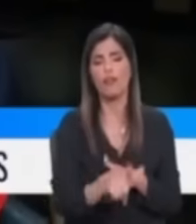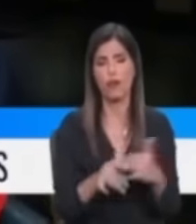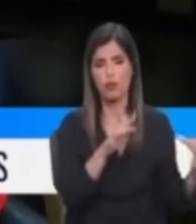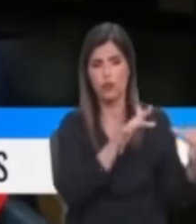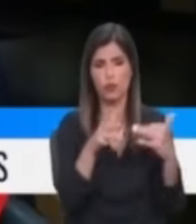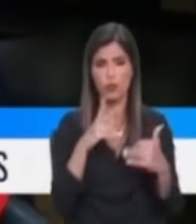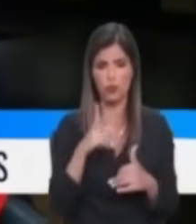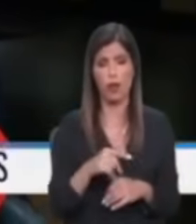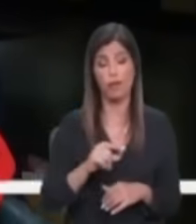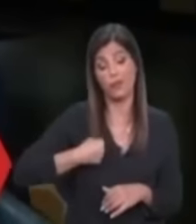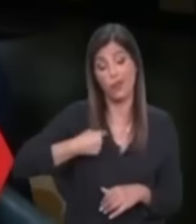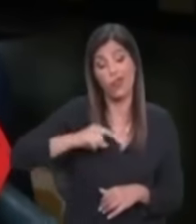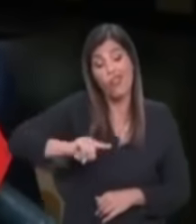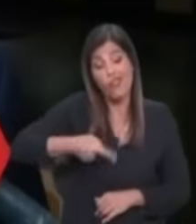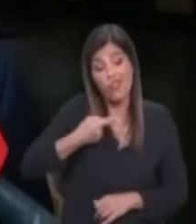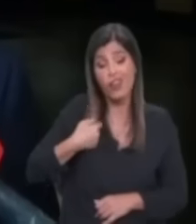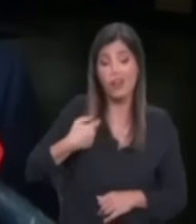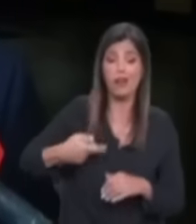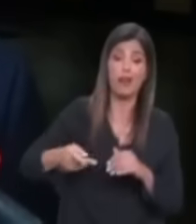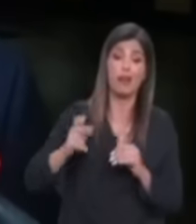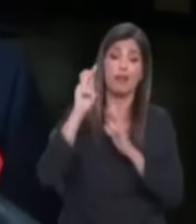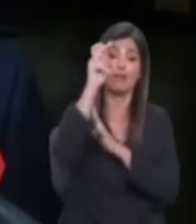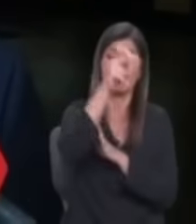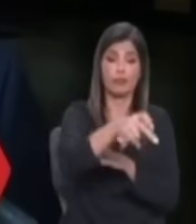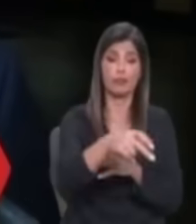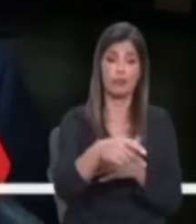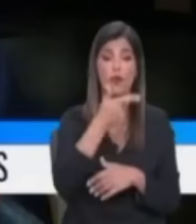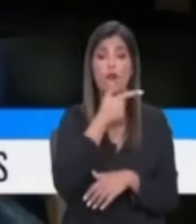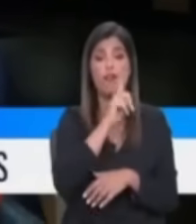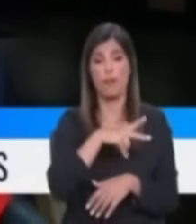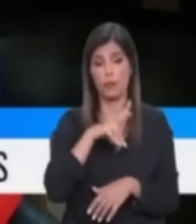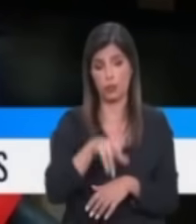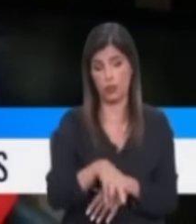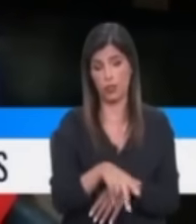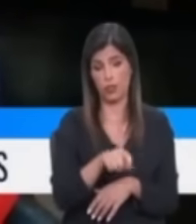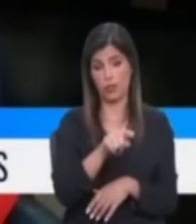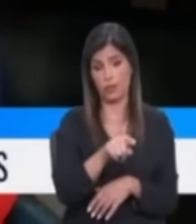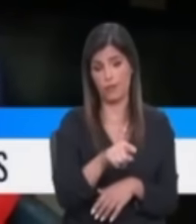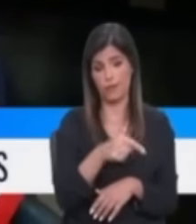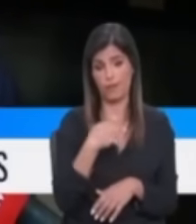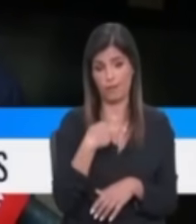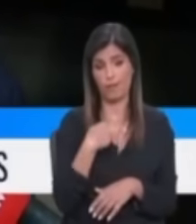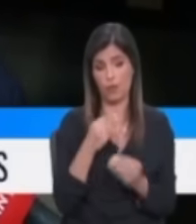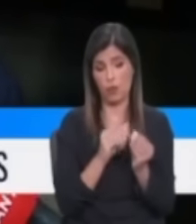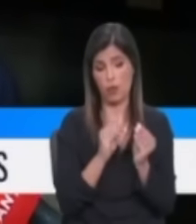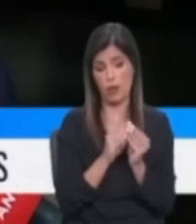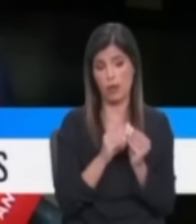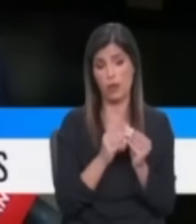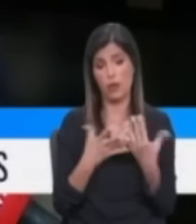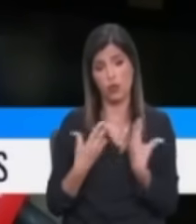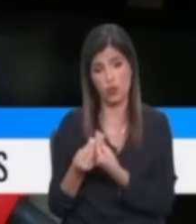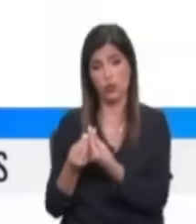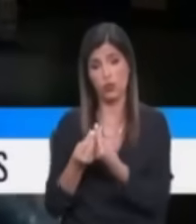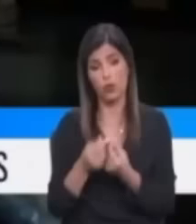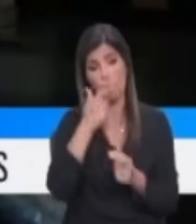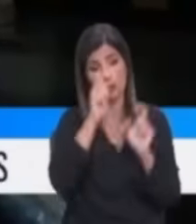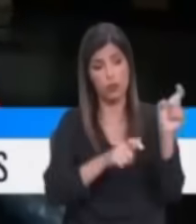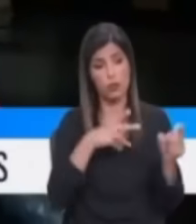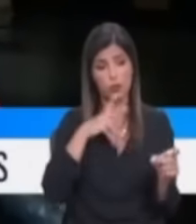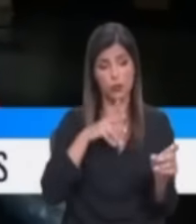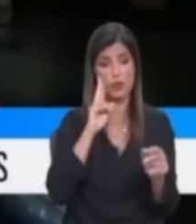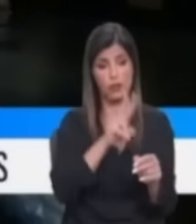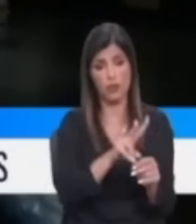ter seguido para um estabelecimento comercial português, para com um português assistir ao jogo.